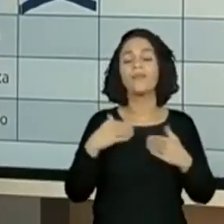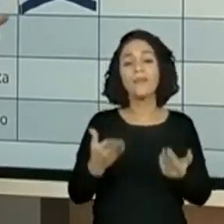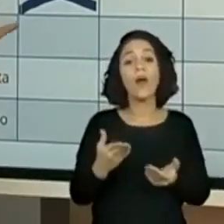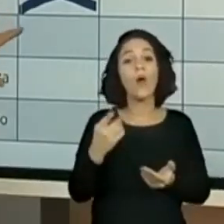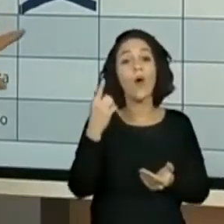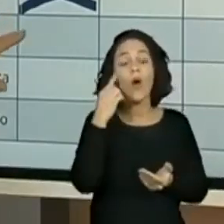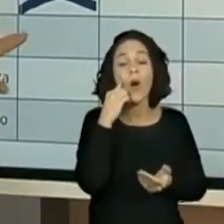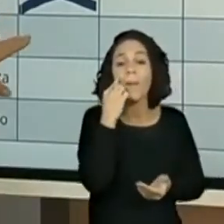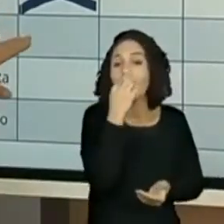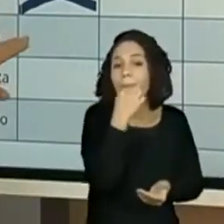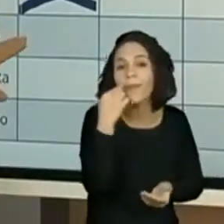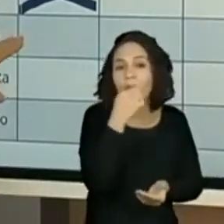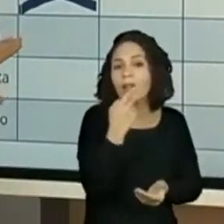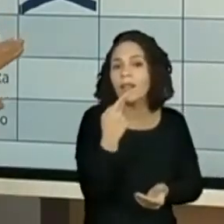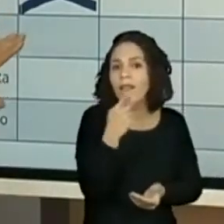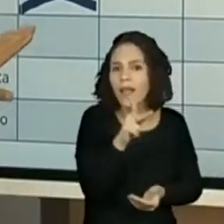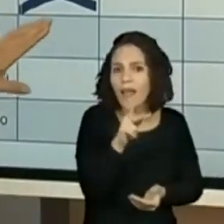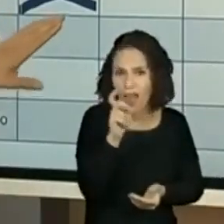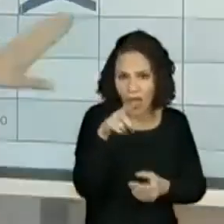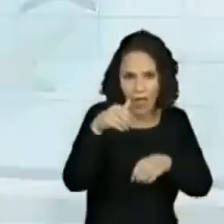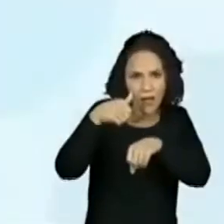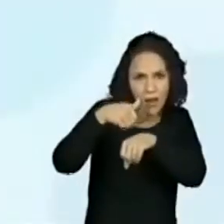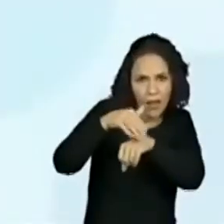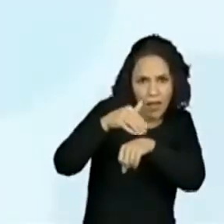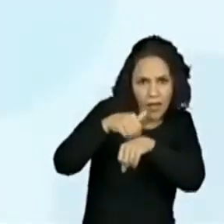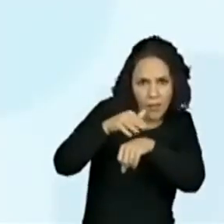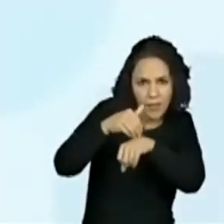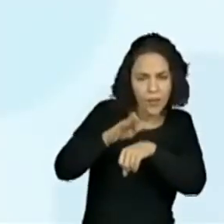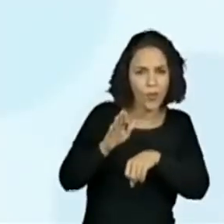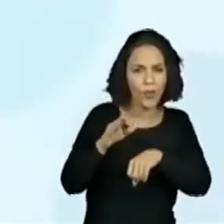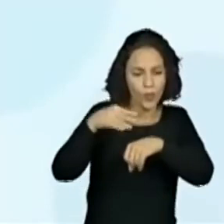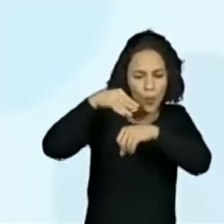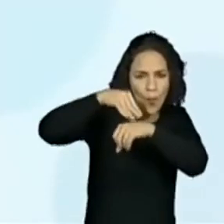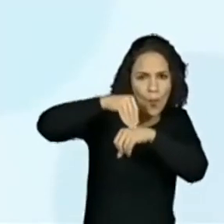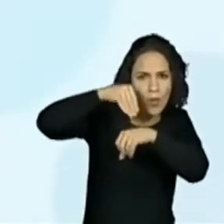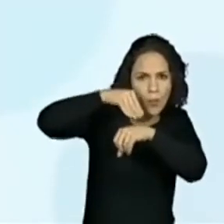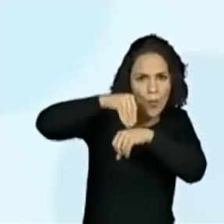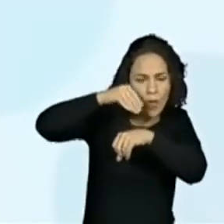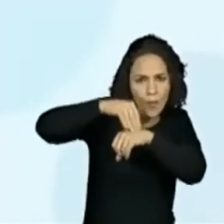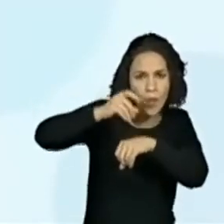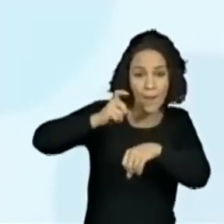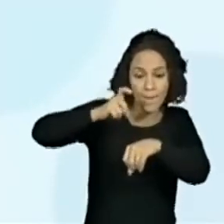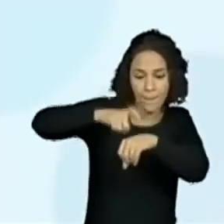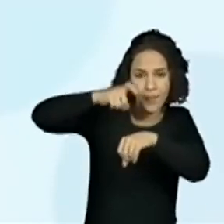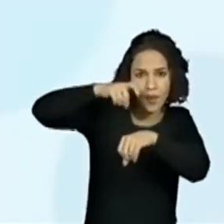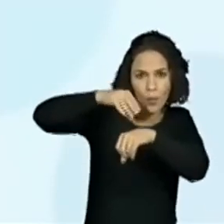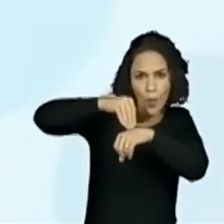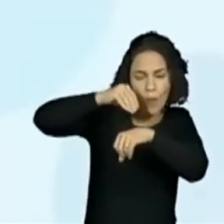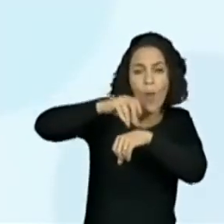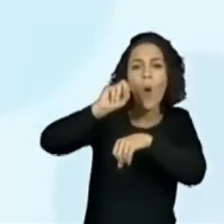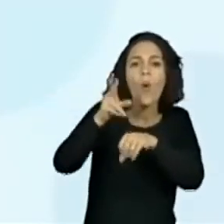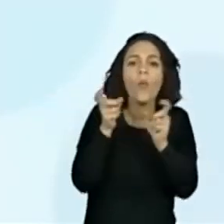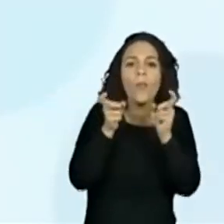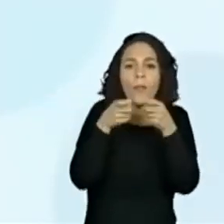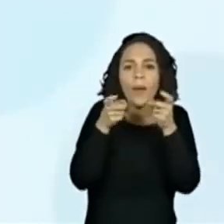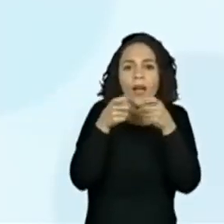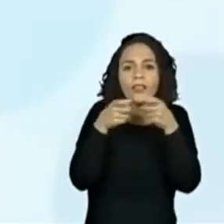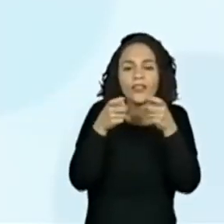bucal lambedor, sugador, picador, sugador ou